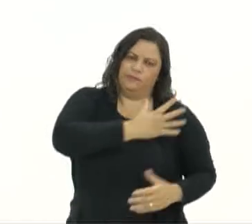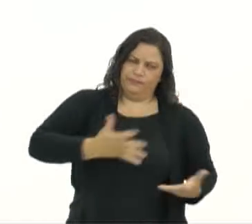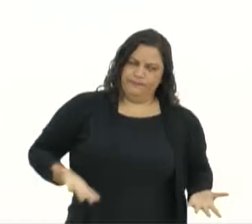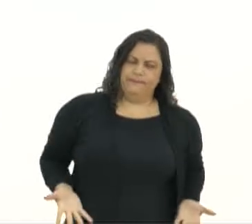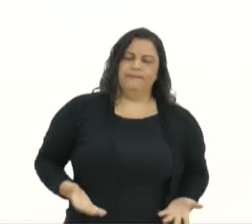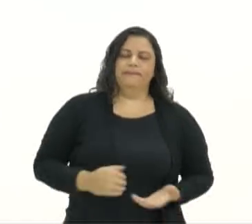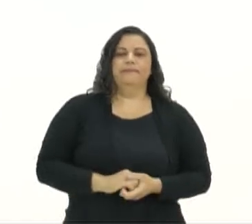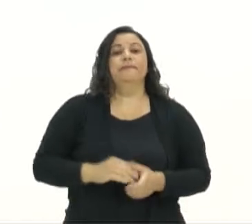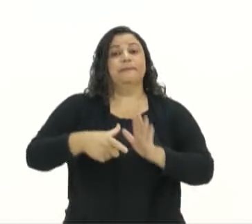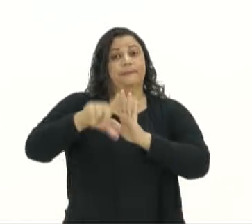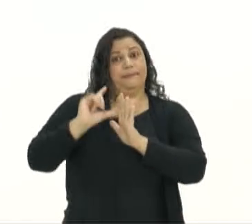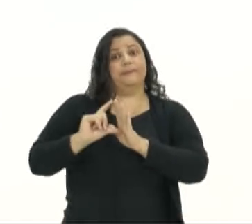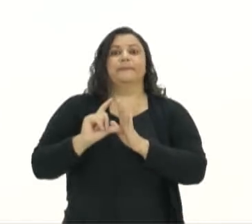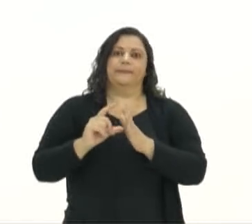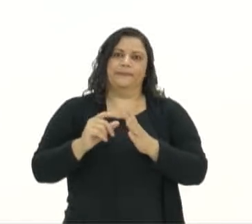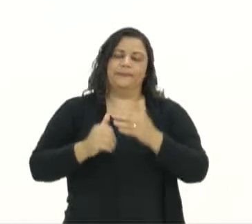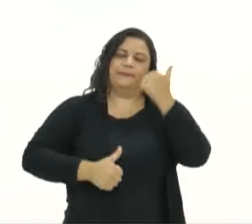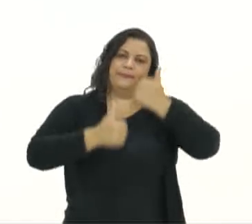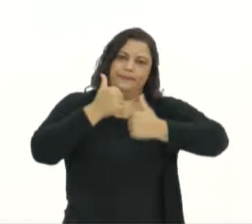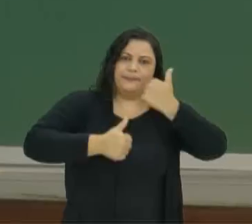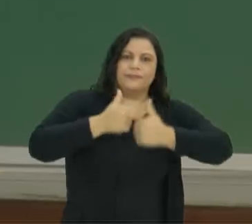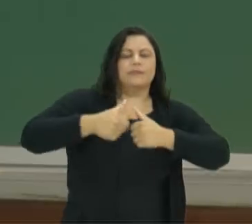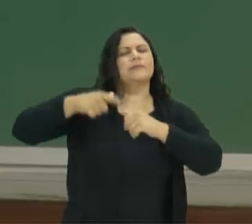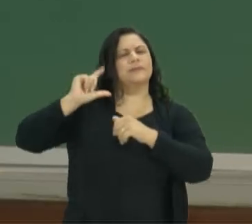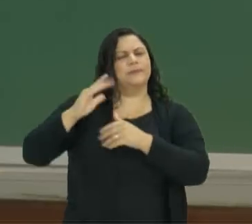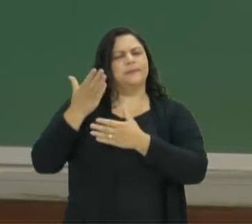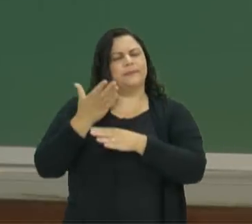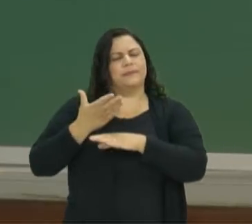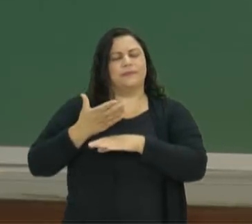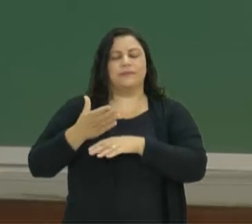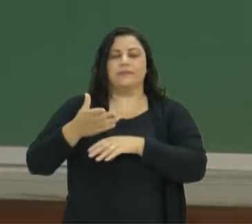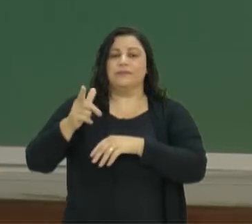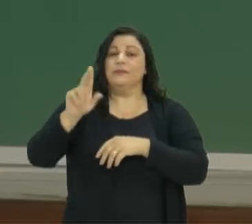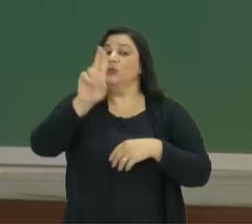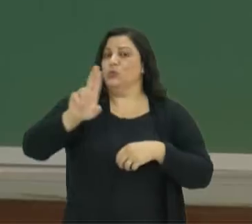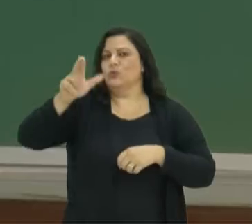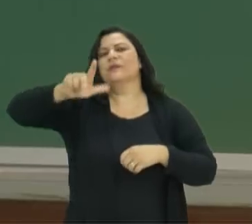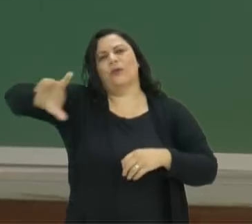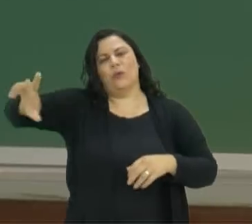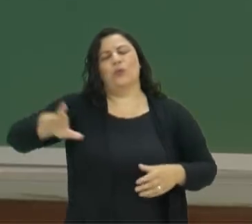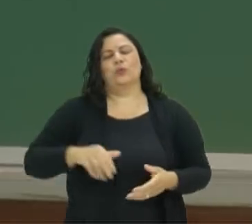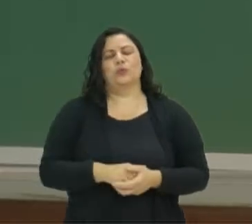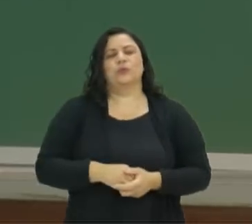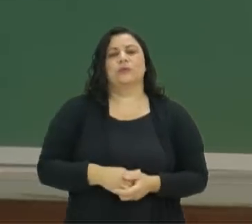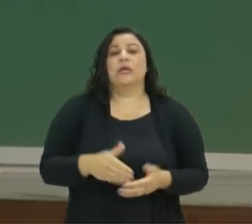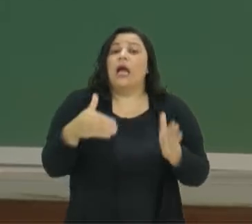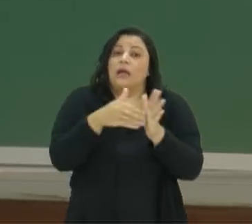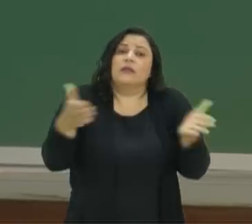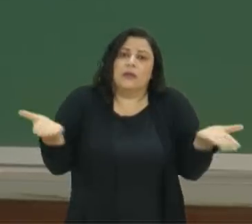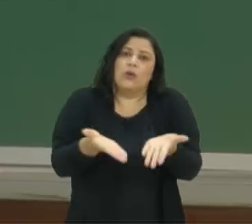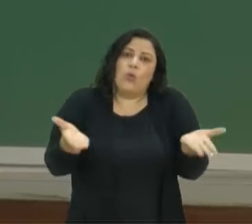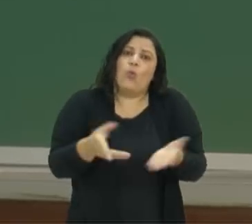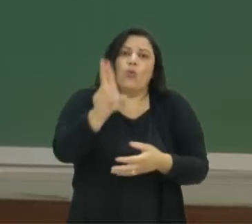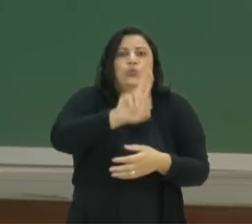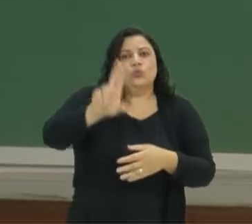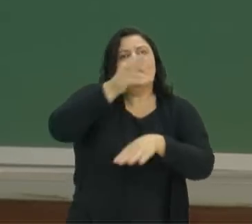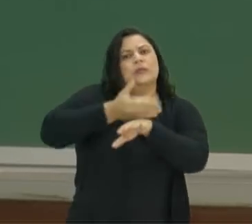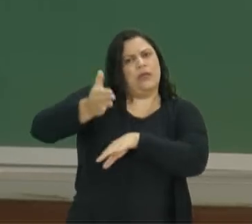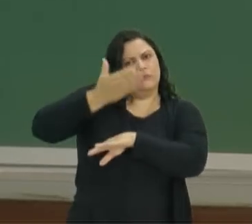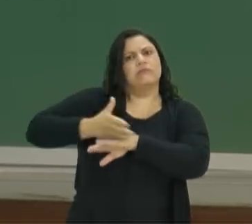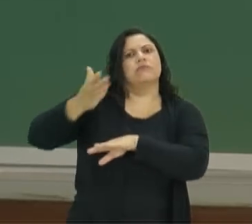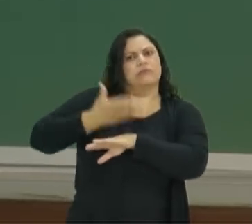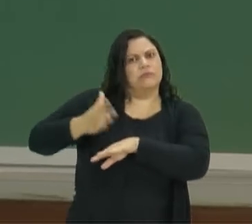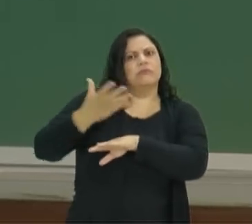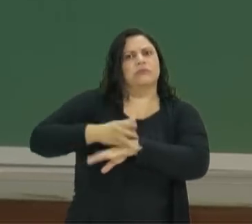ele teve outras funções. E nós vimos também que até hoje ele ainda é utilizado como treinamento